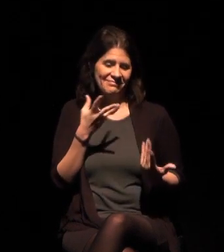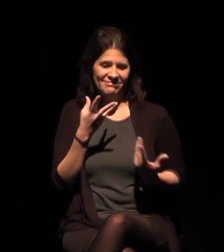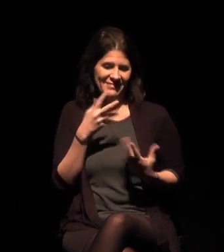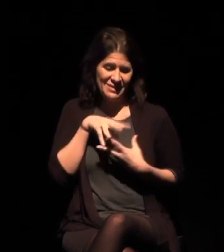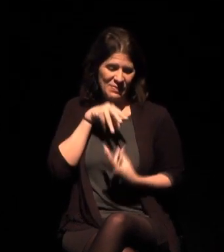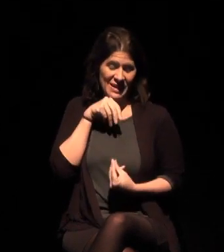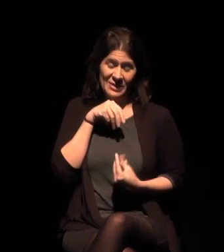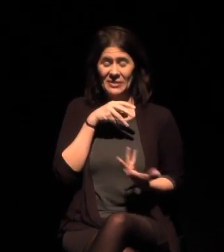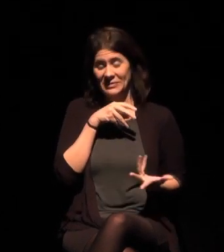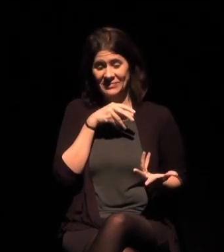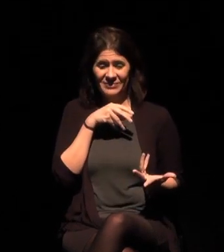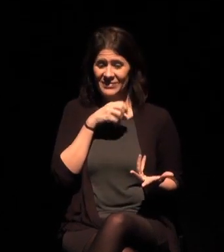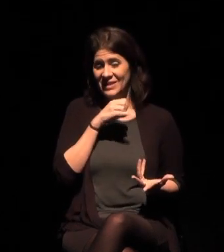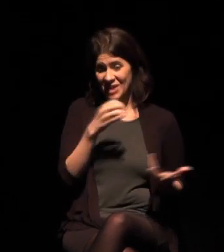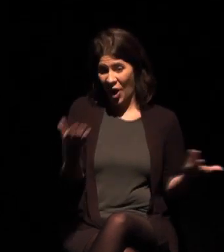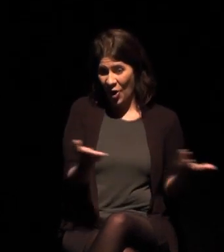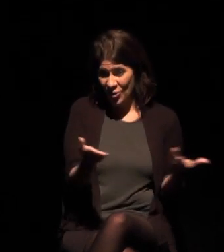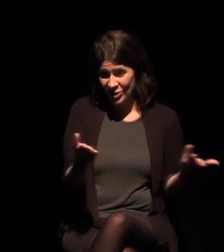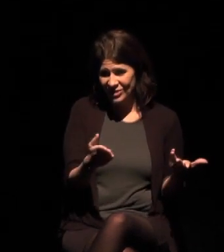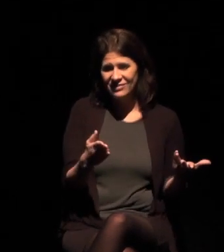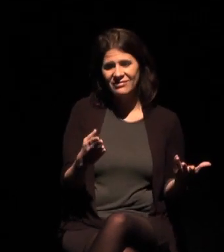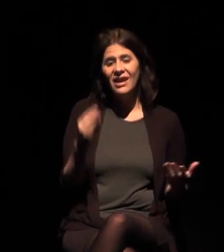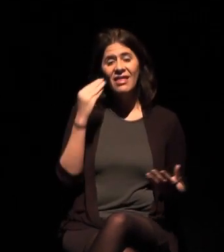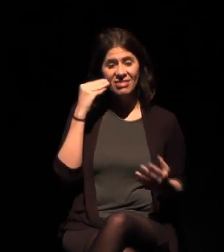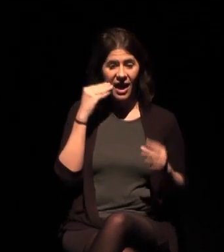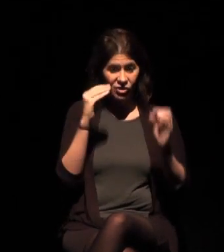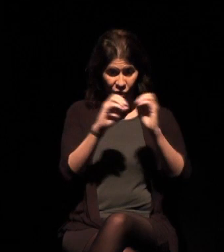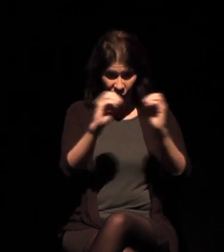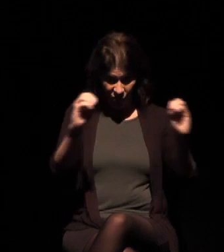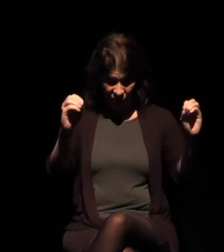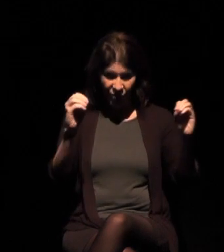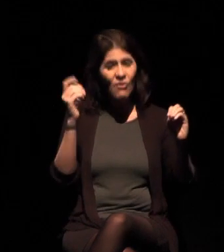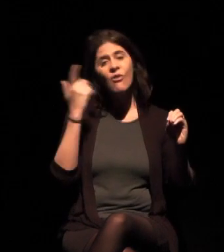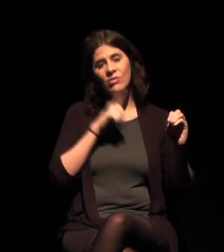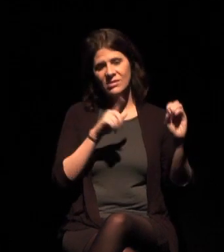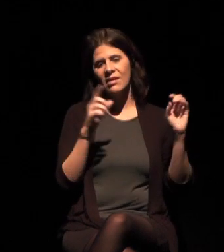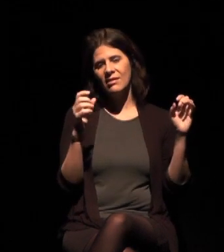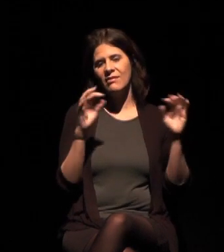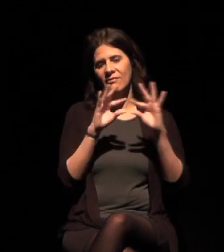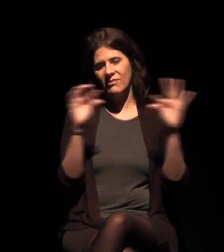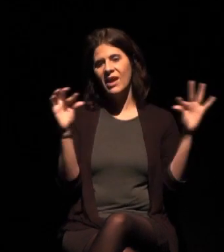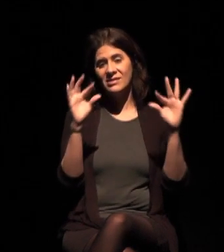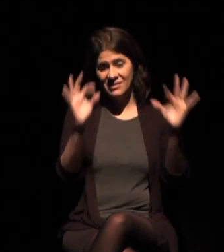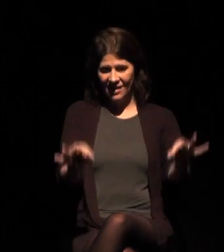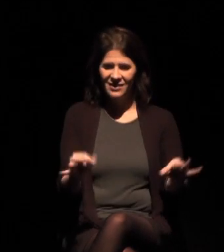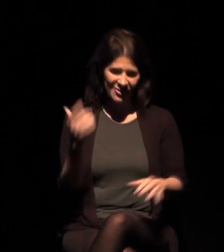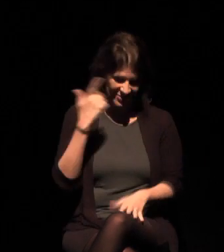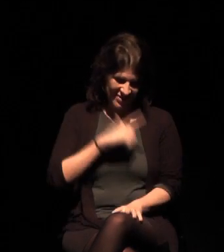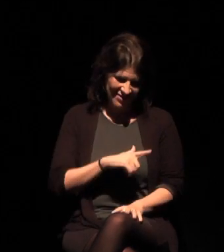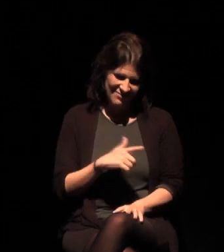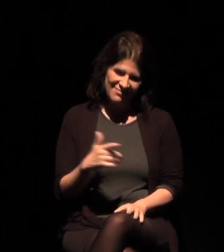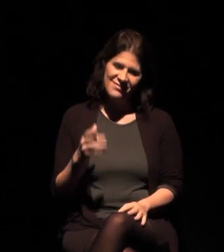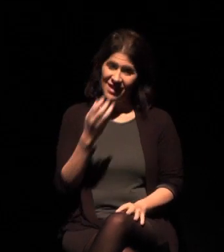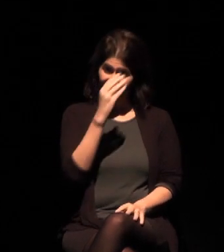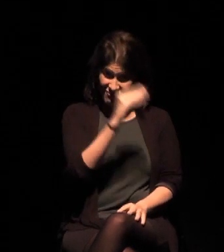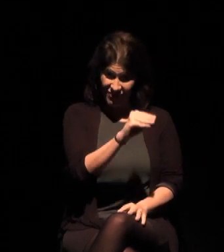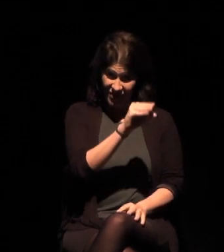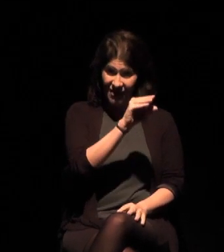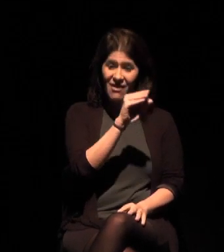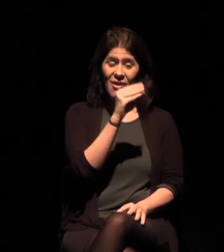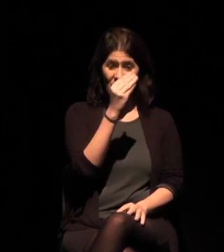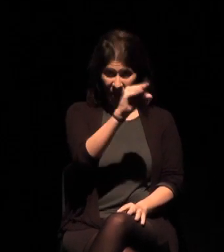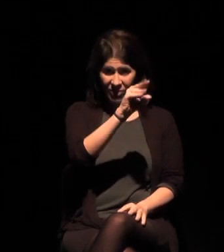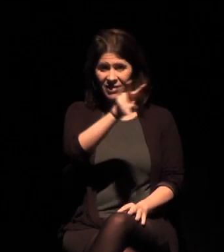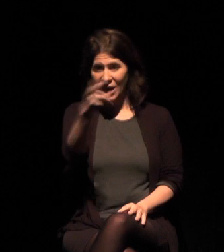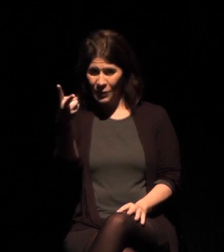isso fizesse teste no google você vai você vai chegar a frase certa então eu fiz isso eles podem fazer depois certo é o mais o que é o